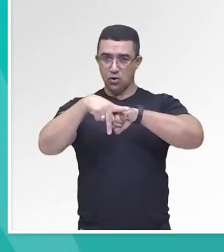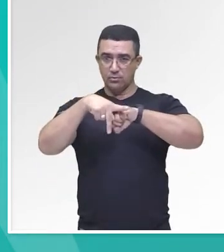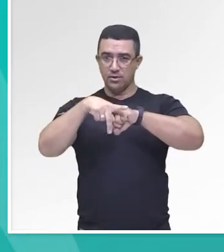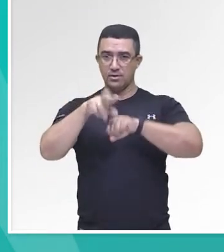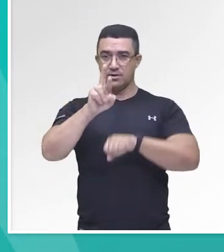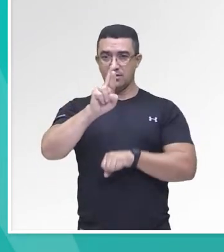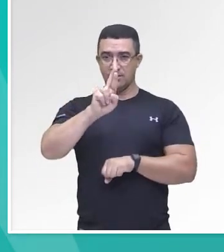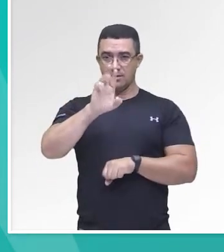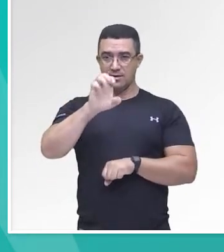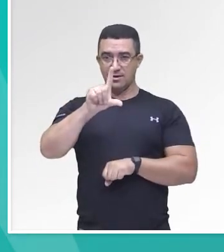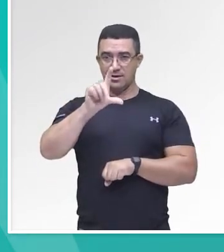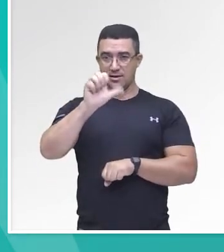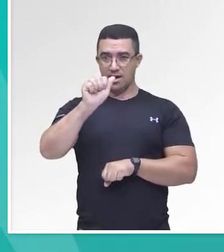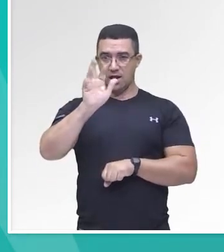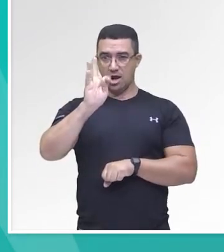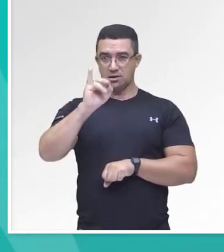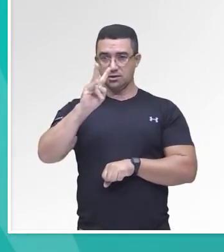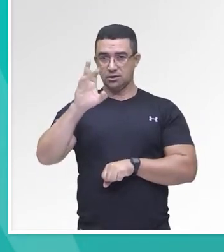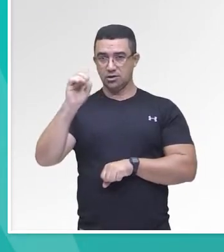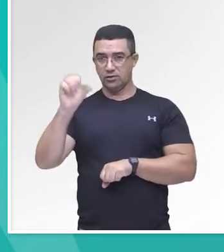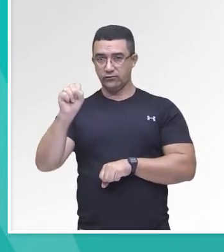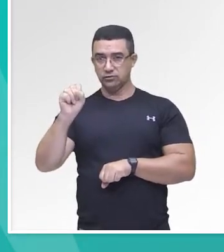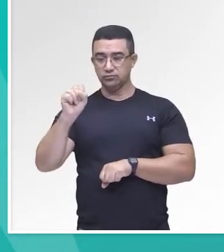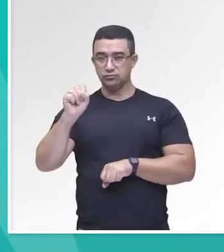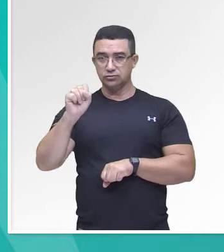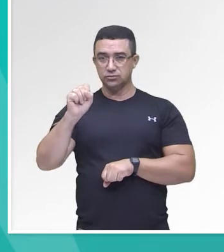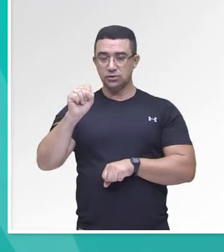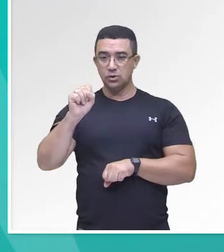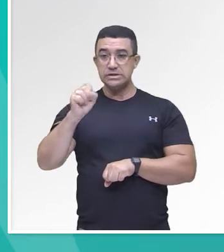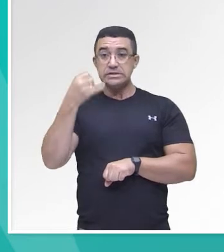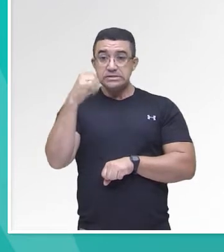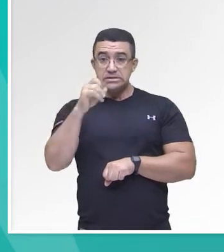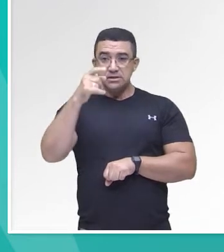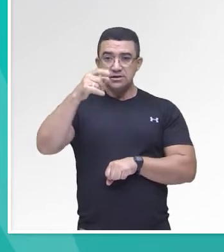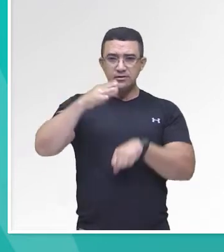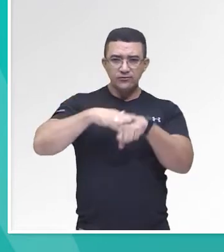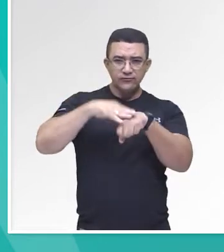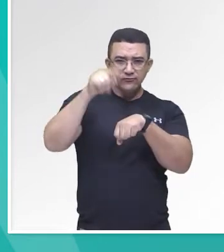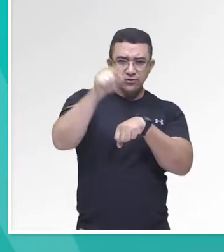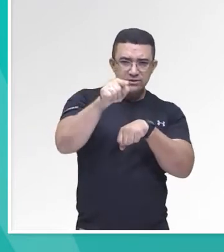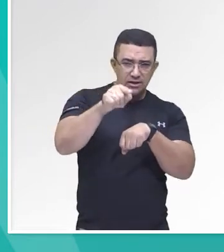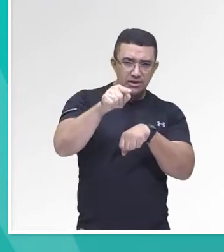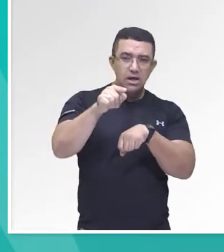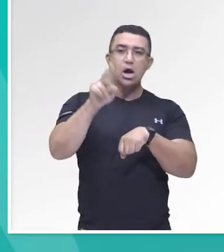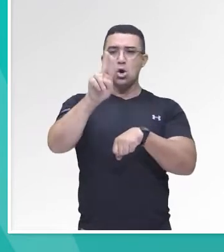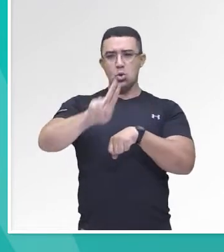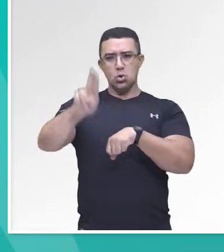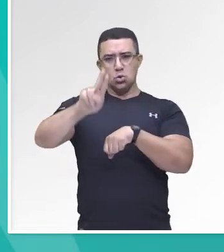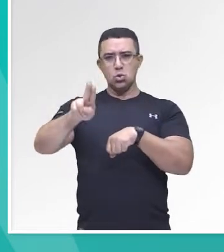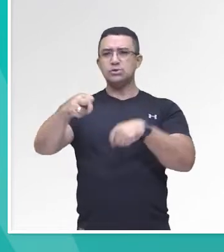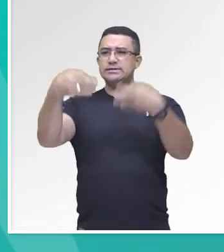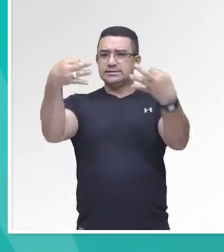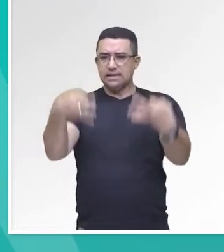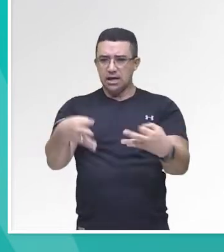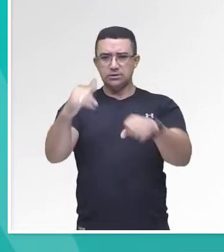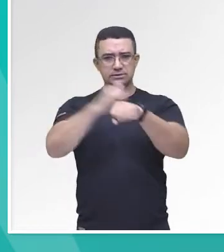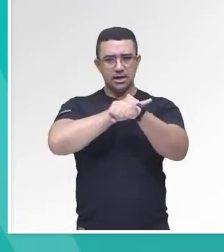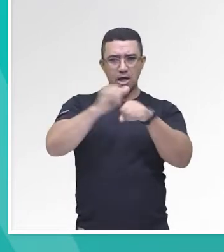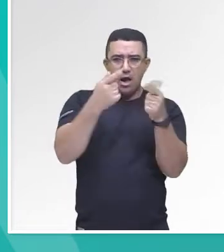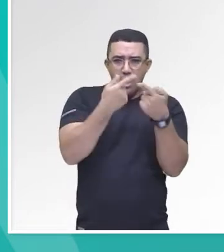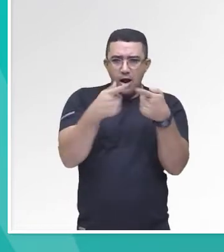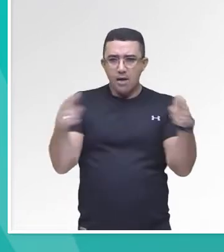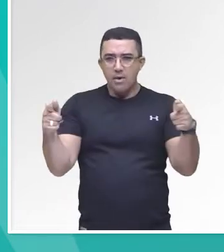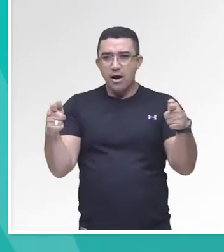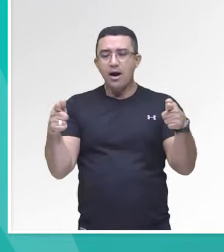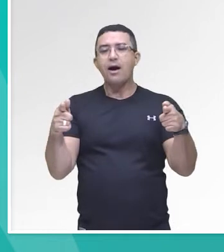Então percebam que o adequado uso desses mecanismos de encadeamento lógico e discursivos é